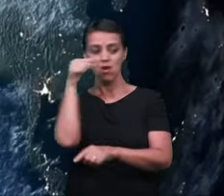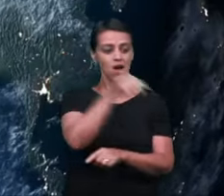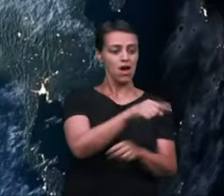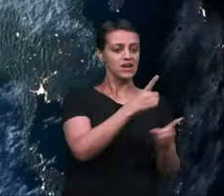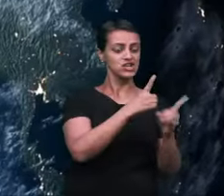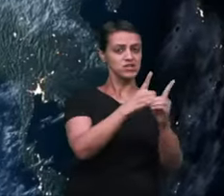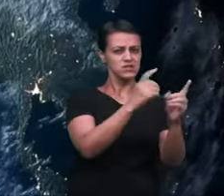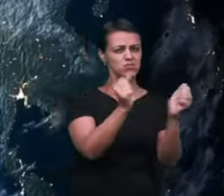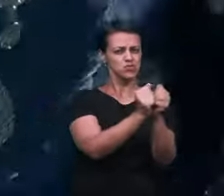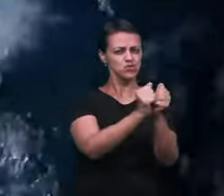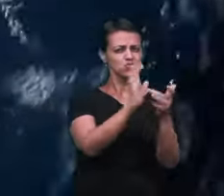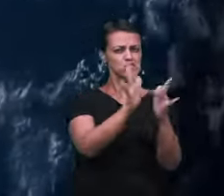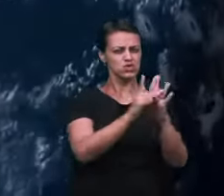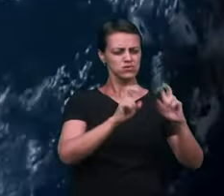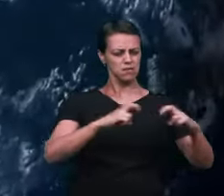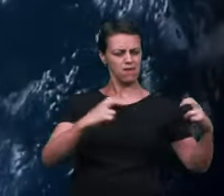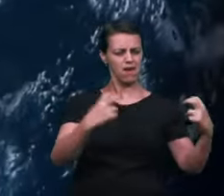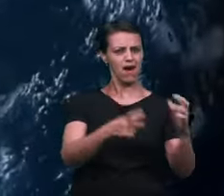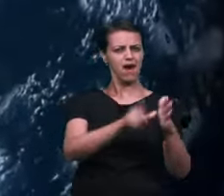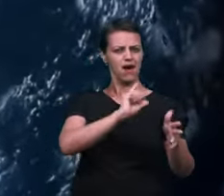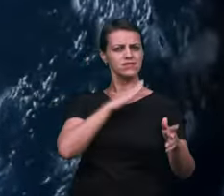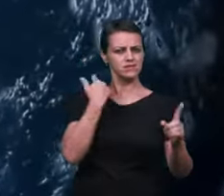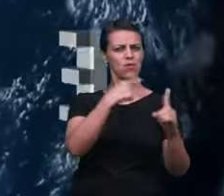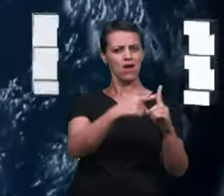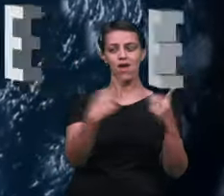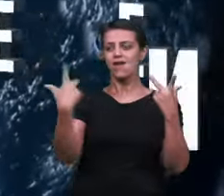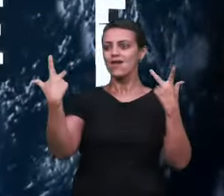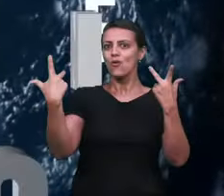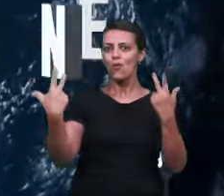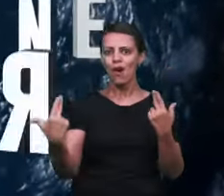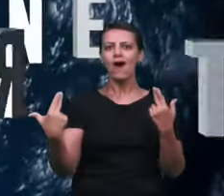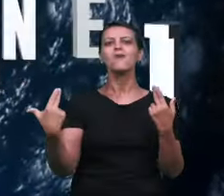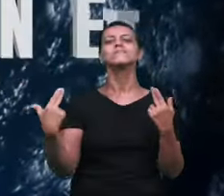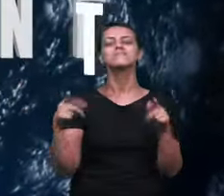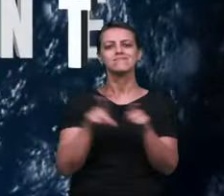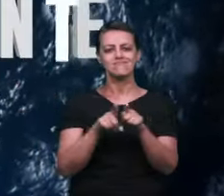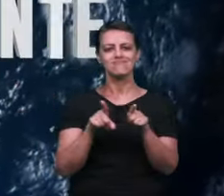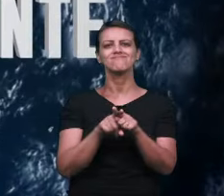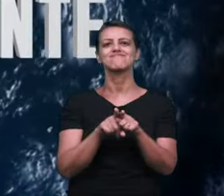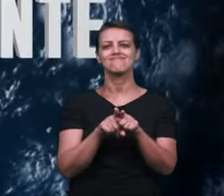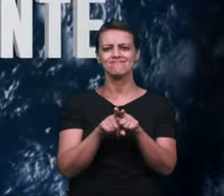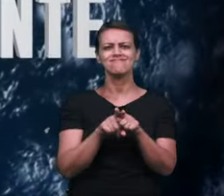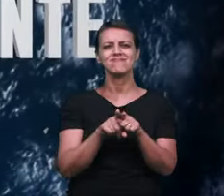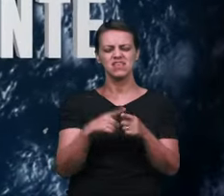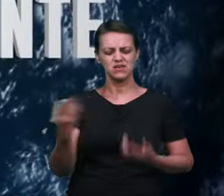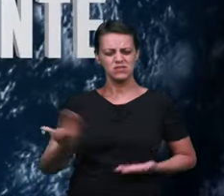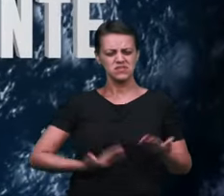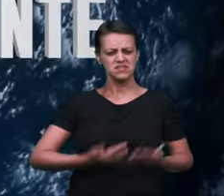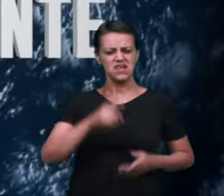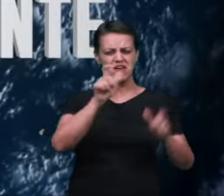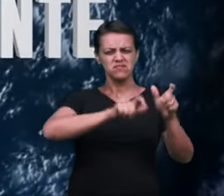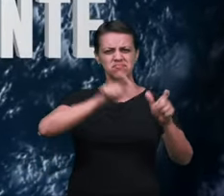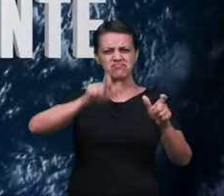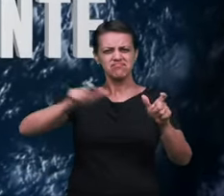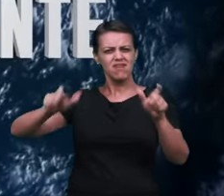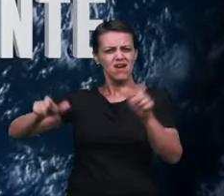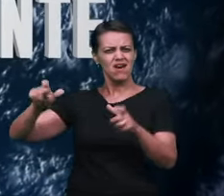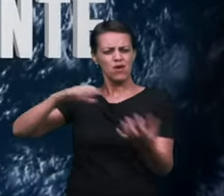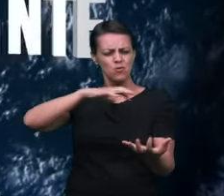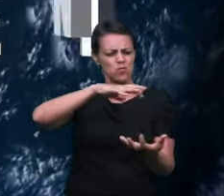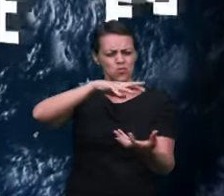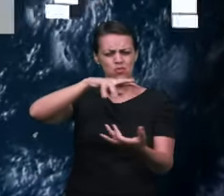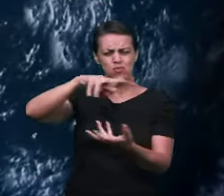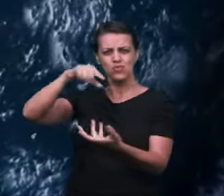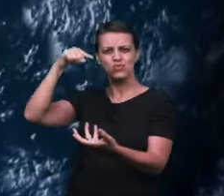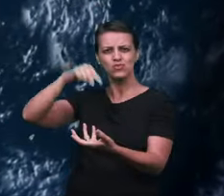Senhor Jesus na véspera de sua morte na cruz do Calvário. Pessoas de todas as partes do mundo têm sido